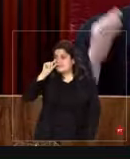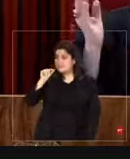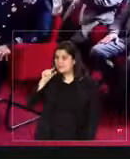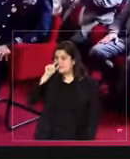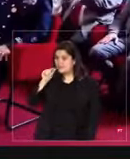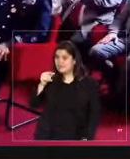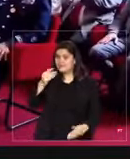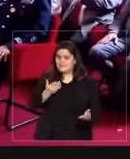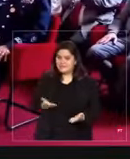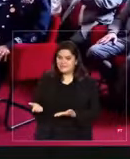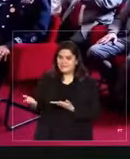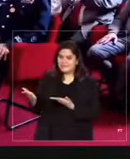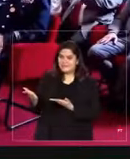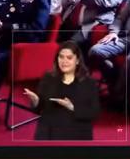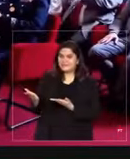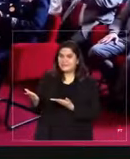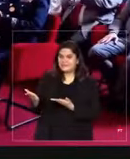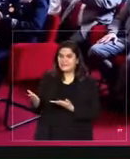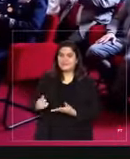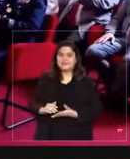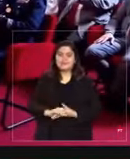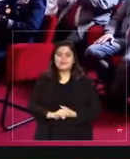Filho.